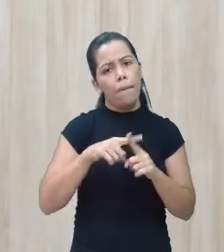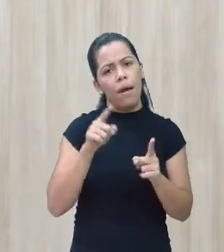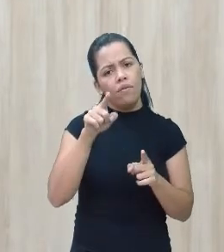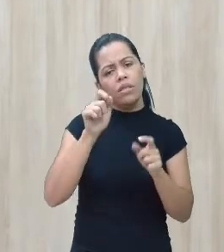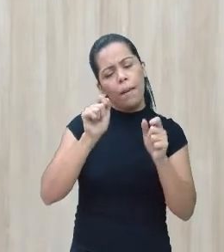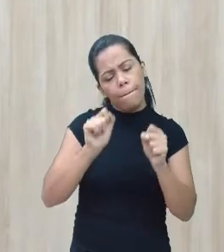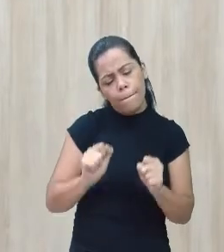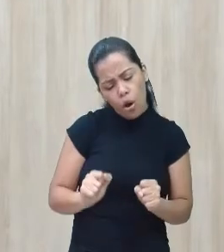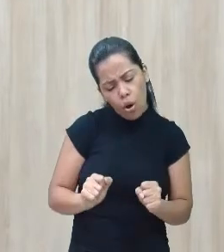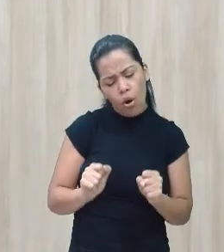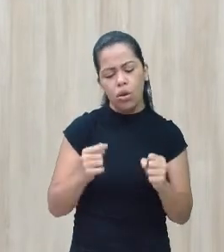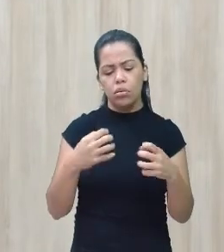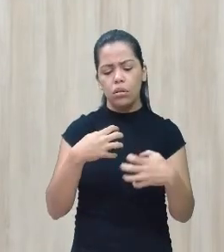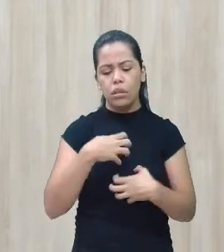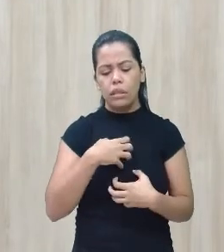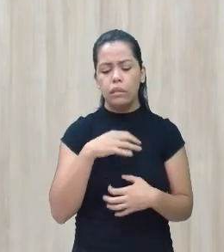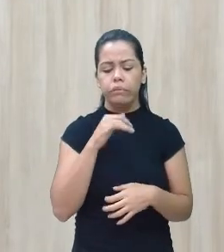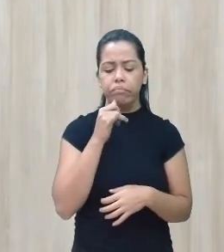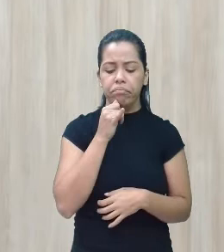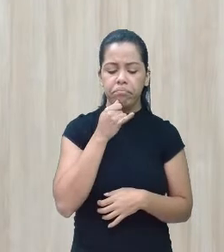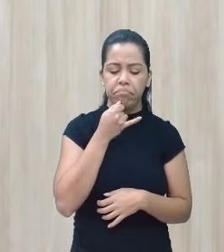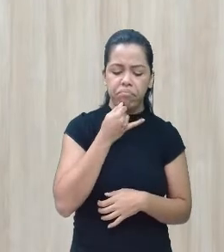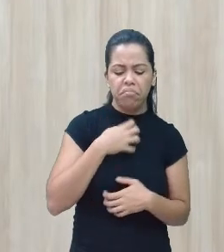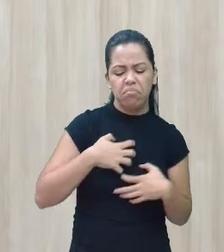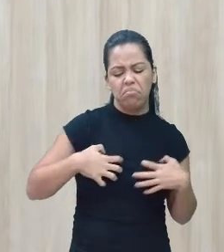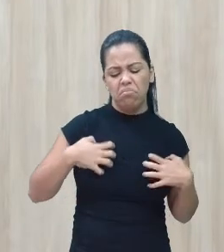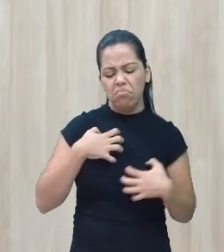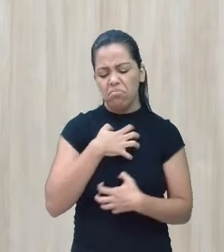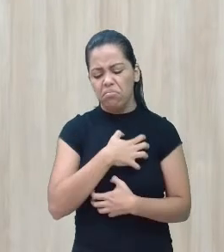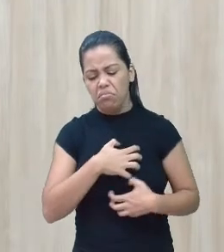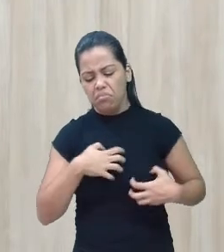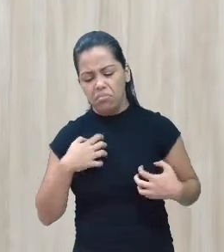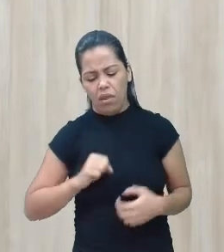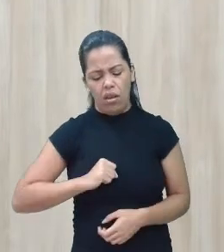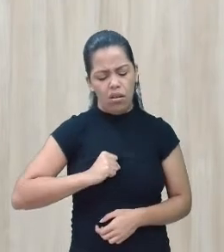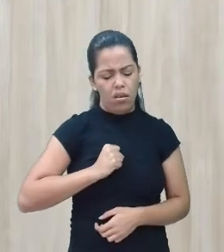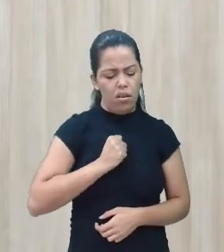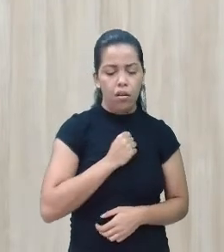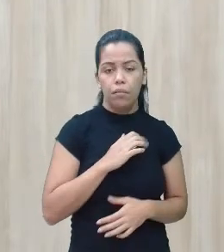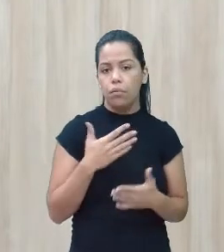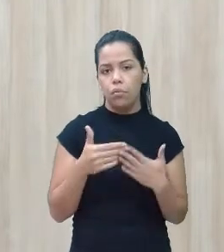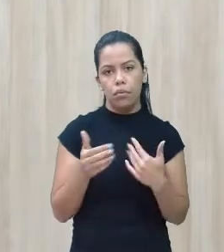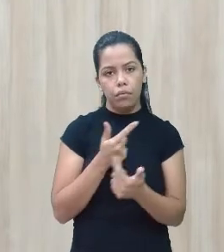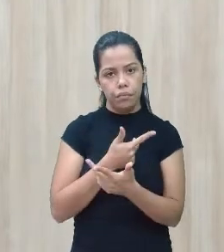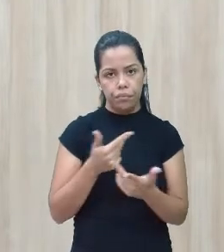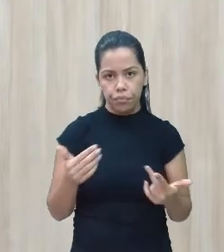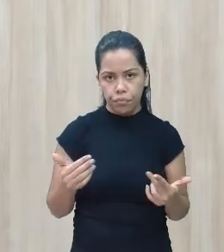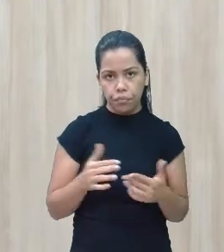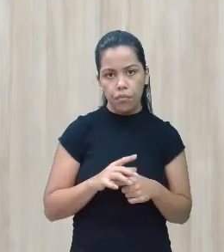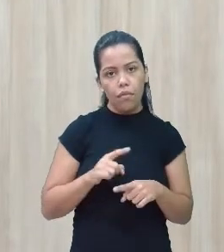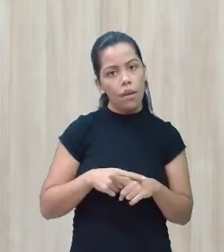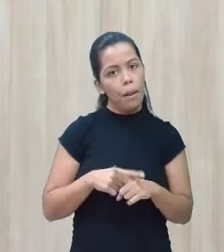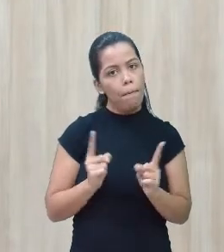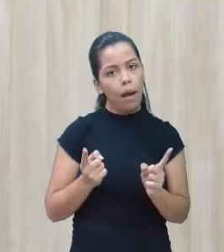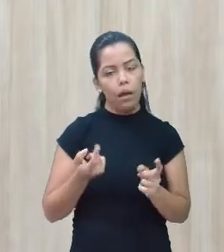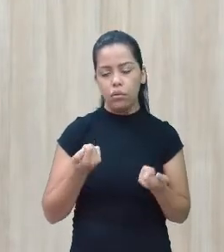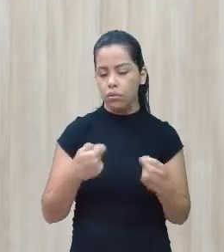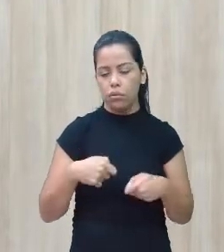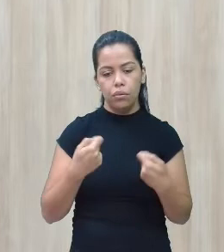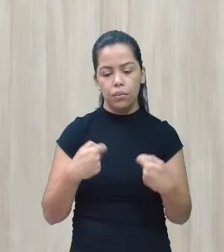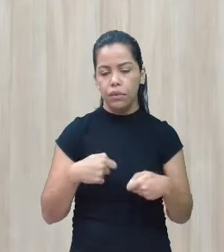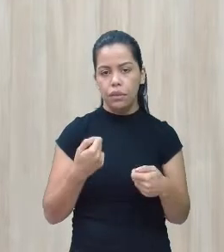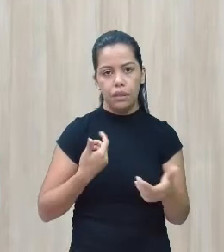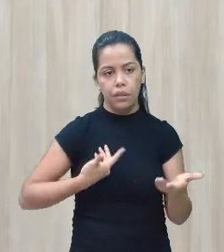ou ficar com raiva, ou ficar angustiado, ter várias outras emoções, mesmo que você não as compartilhe, tá certo? E que